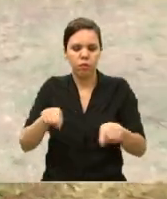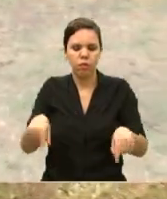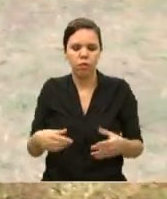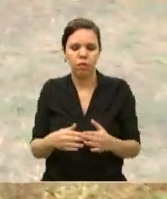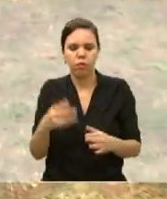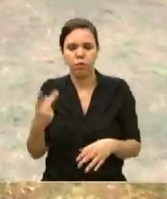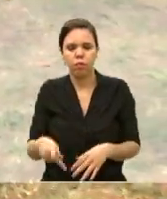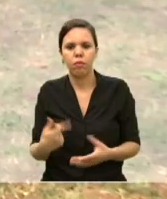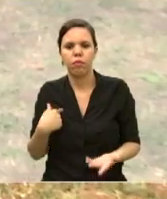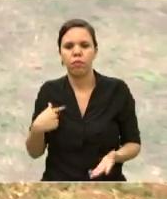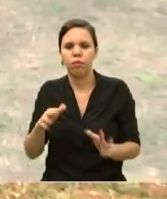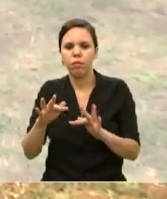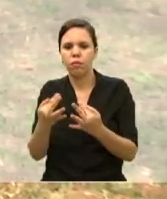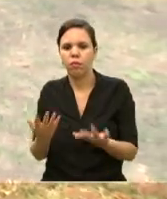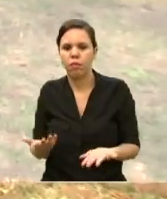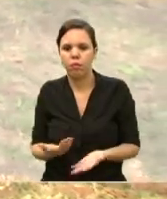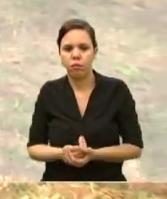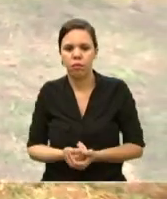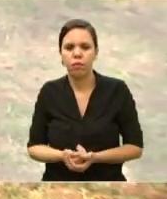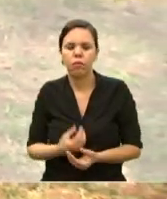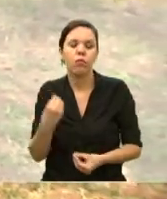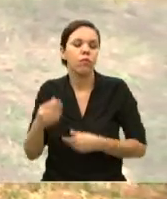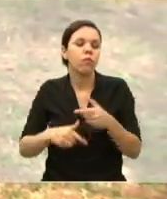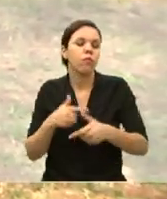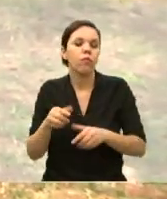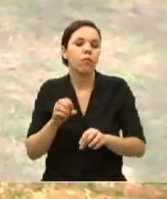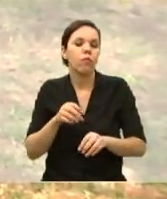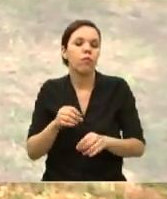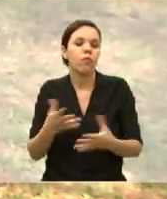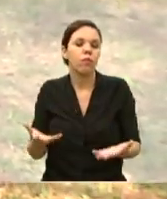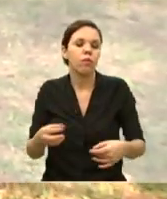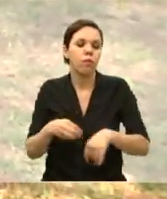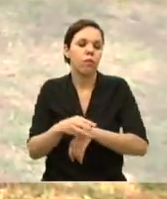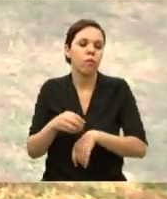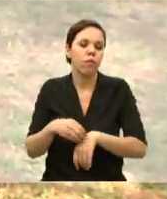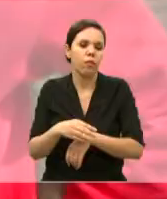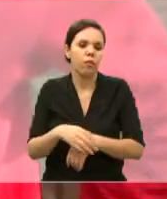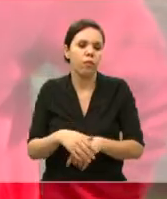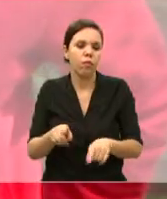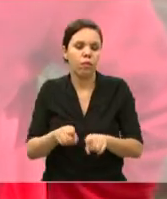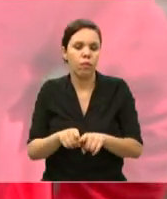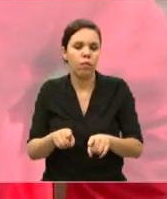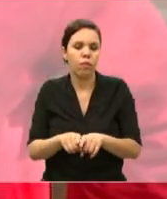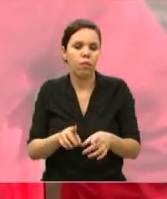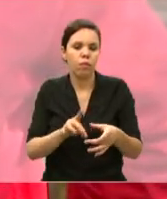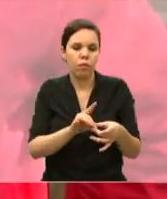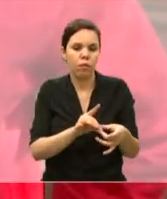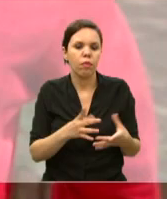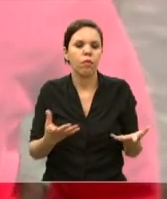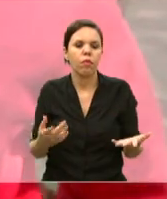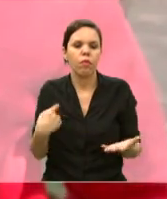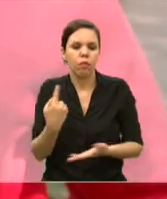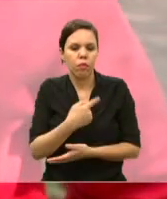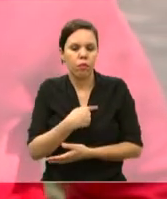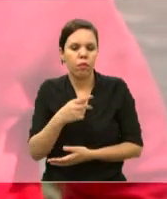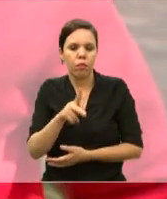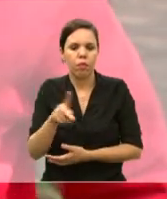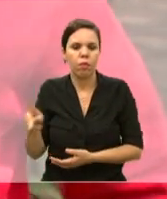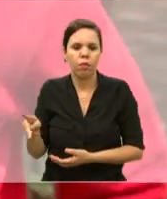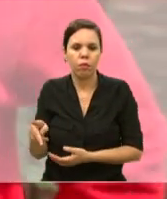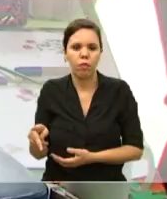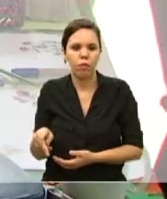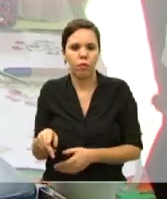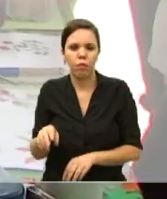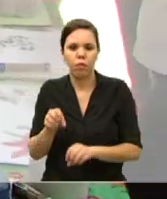adianta você fazer um trabalho lindo dentro da sala e depois quebrar em casa. O aluno chega em casa e vai fazer um lanchinho